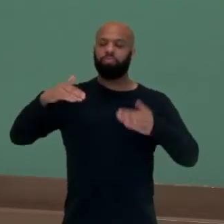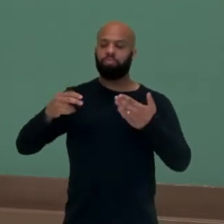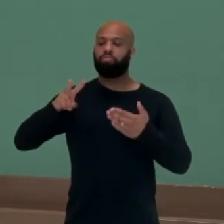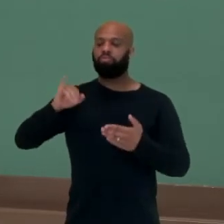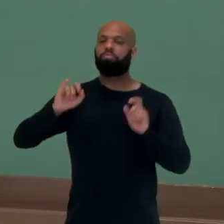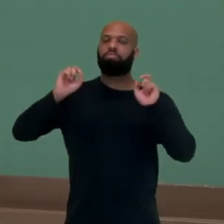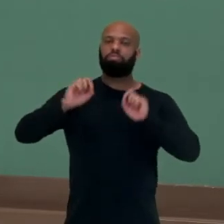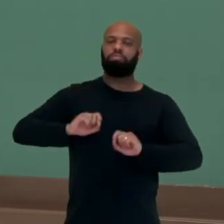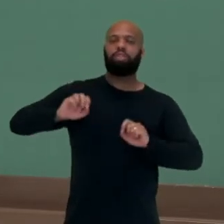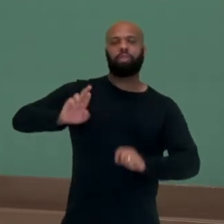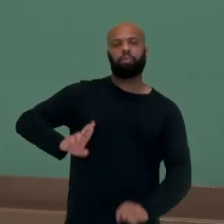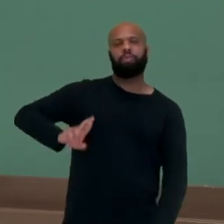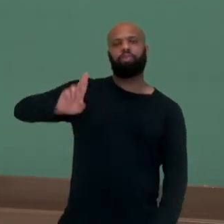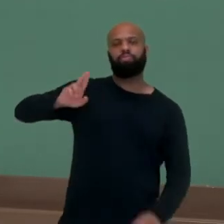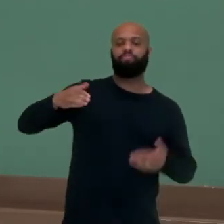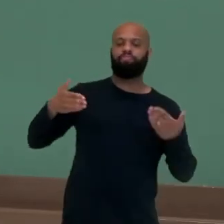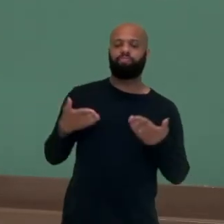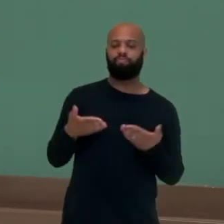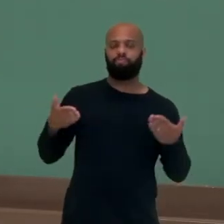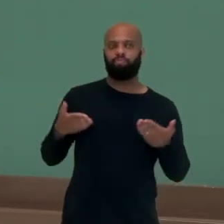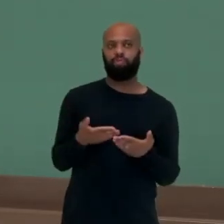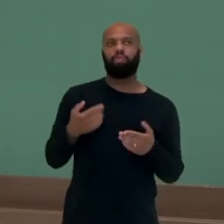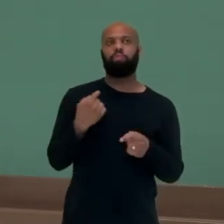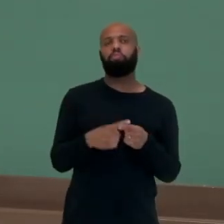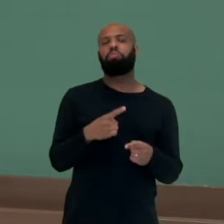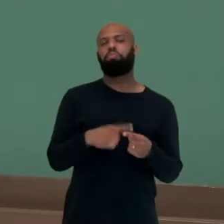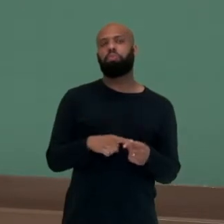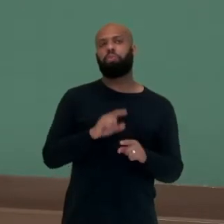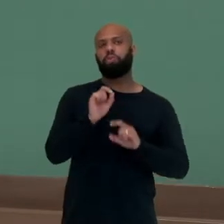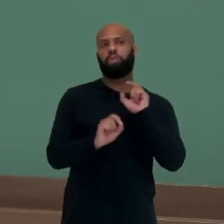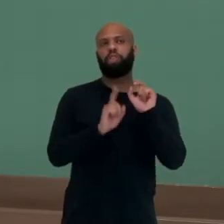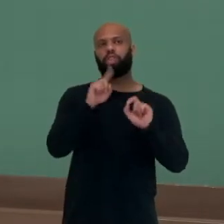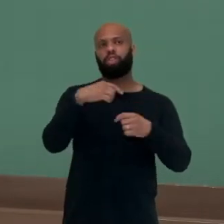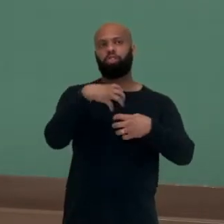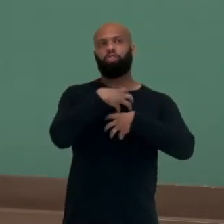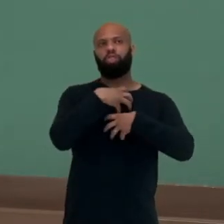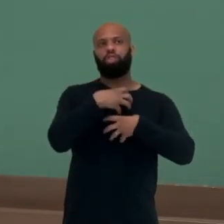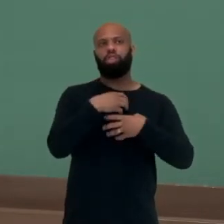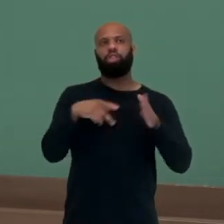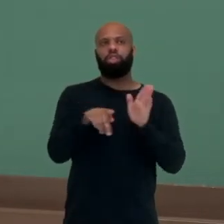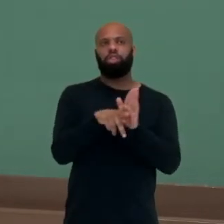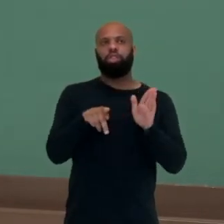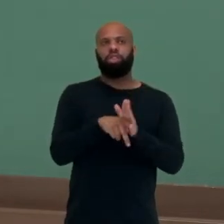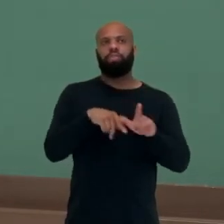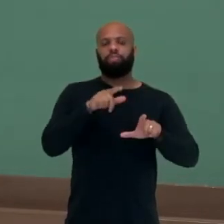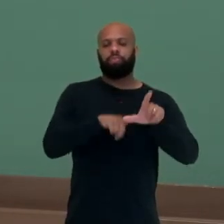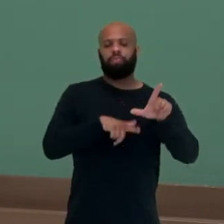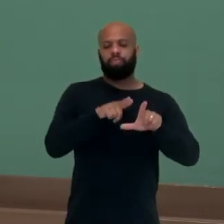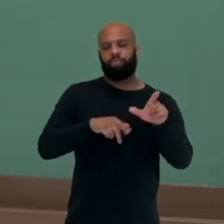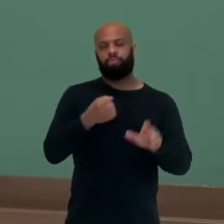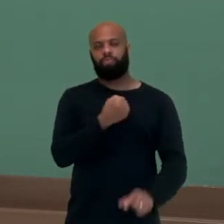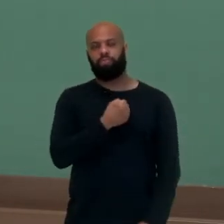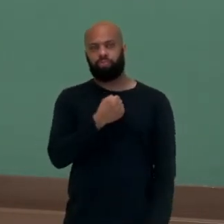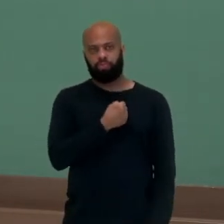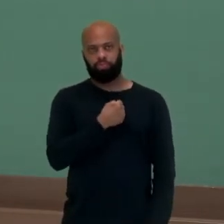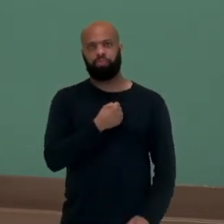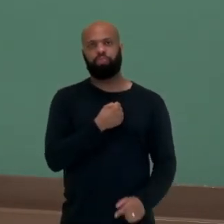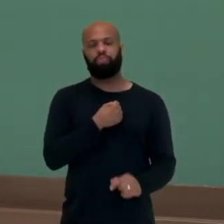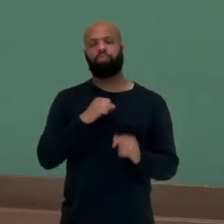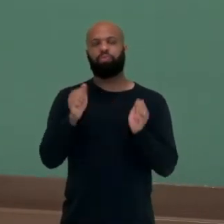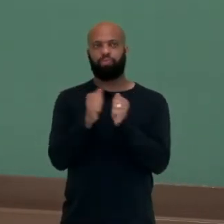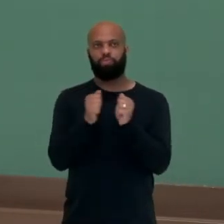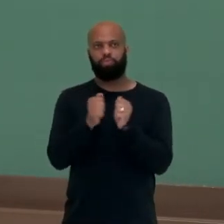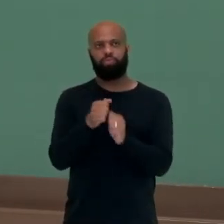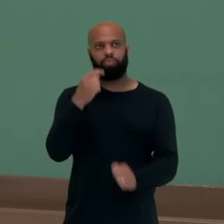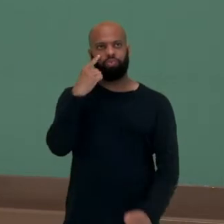poder ser representado hoje pelo que a gente chama da forma algébrica, aonde a gente escreve